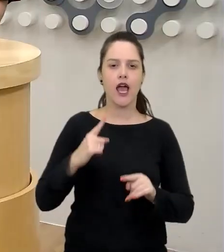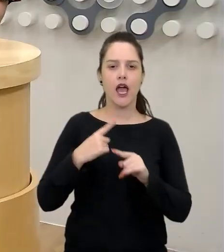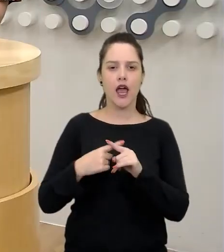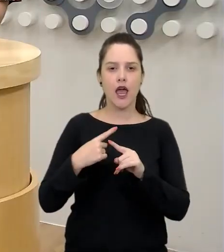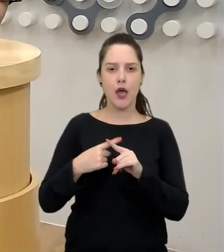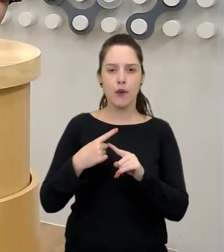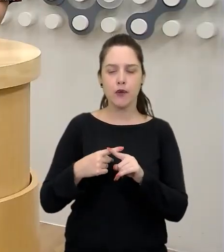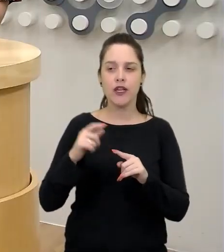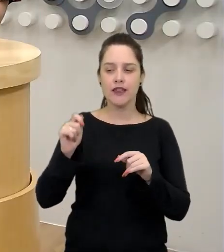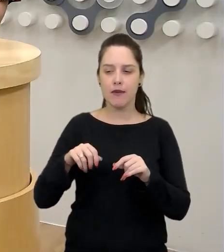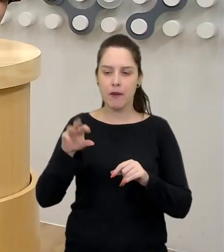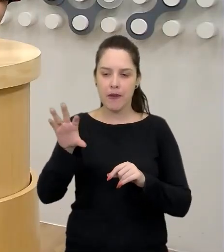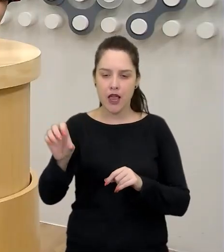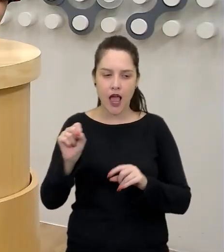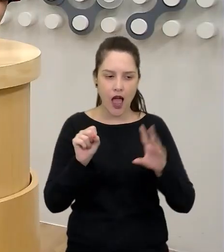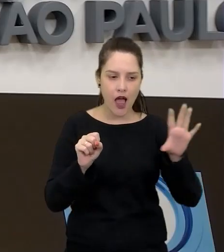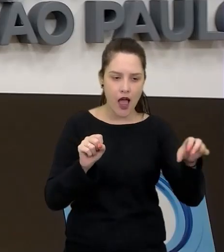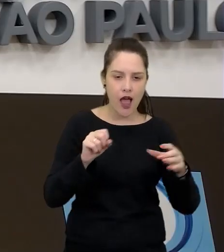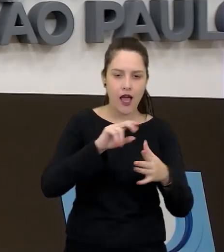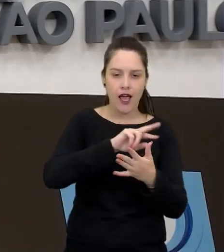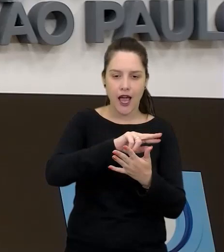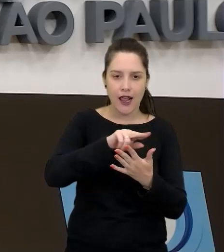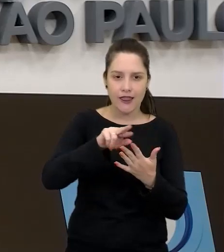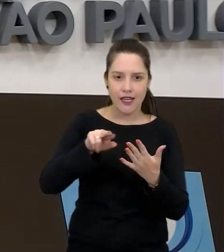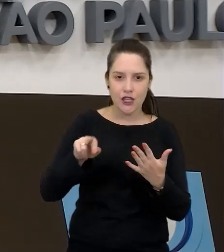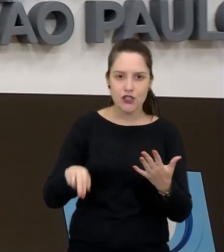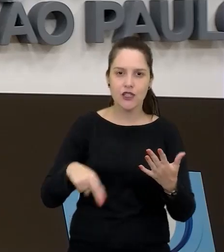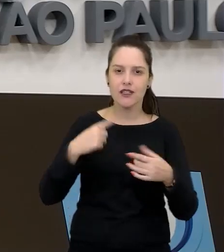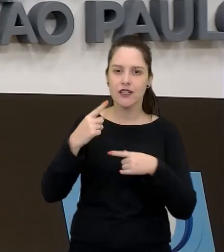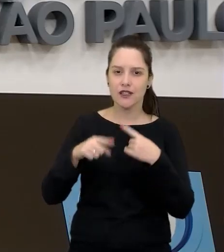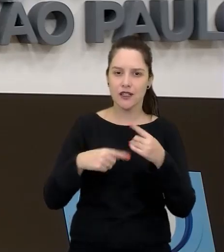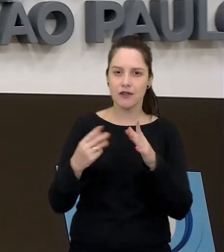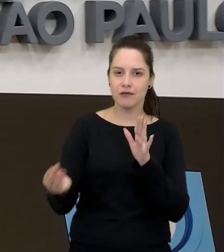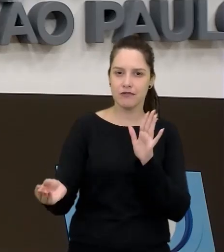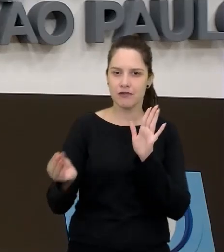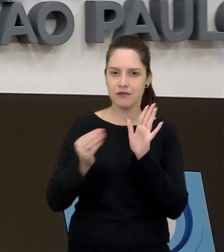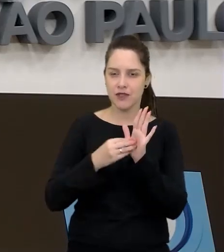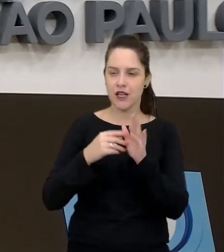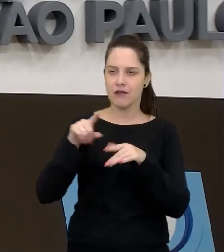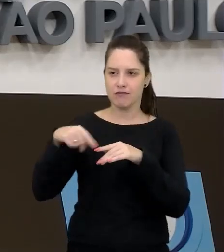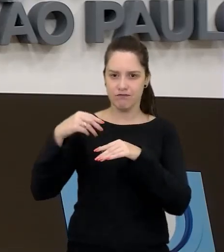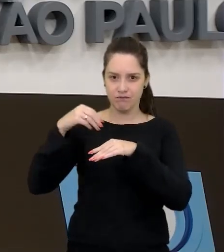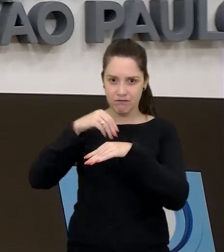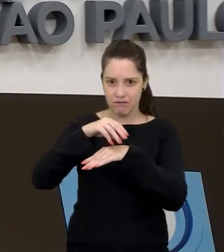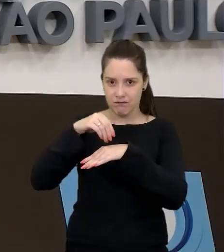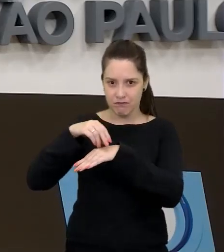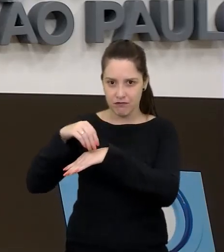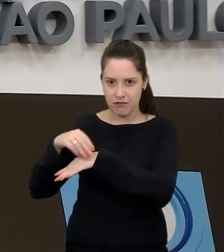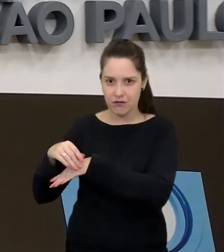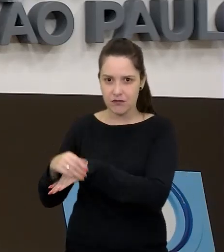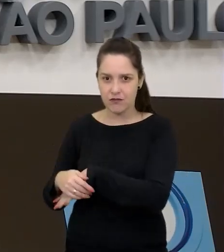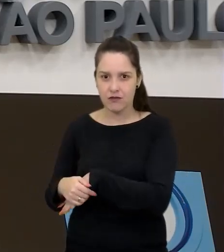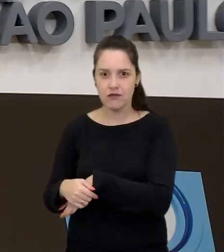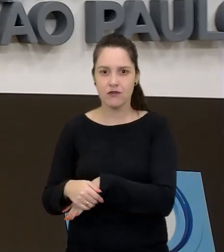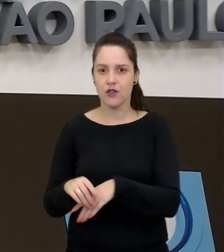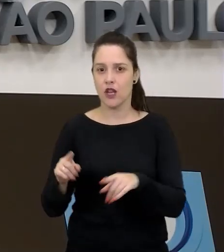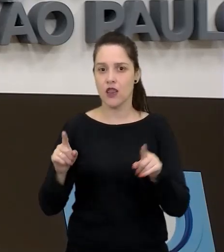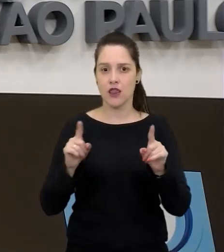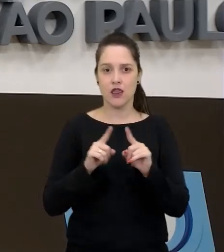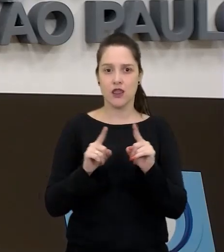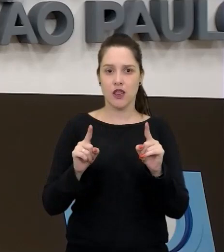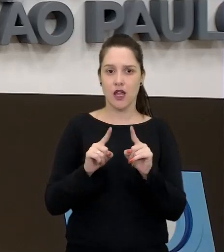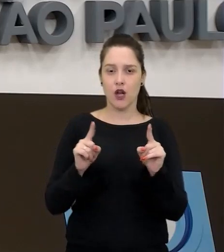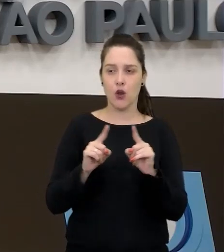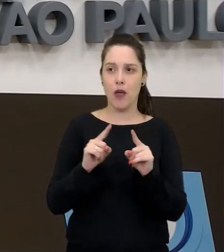alguma característica do que são os bestiários. E a gente comentou aqui com vocês que um bestiário não é mais do que